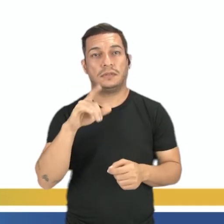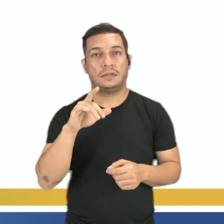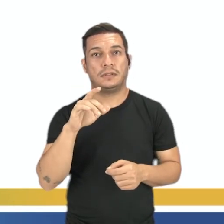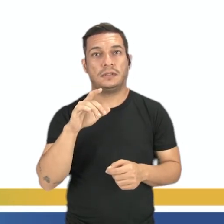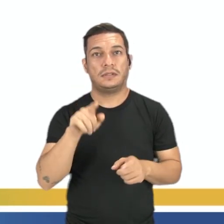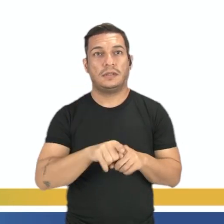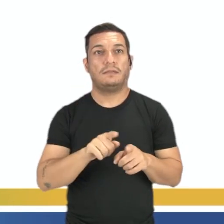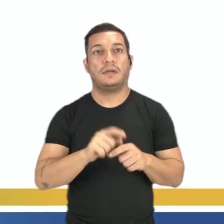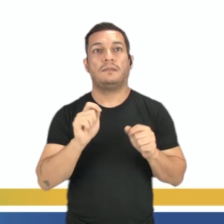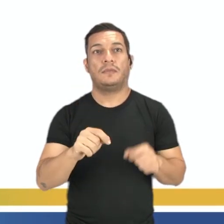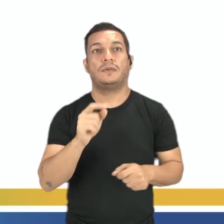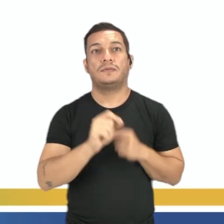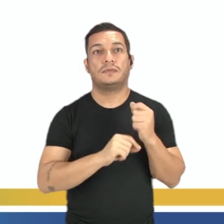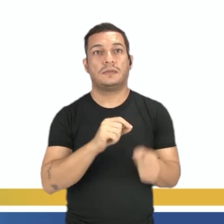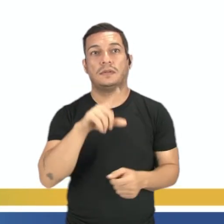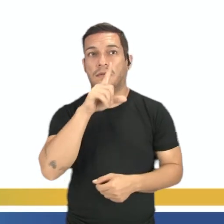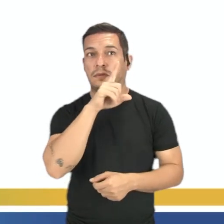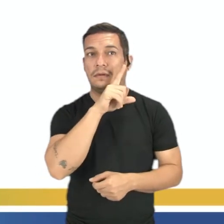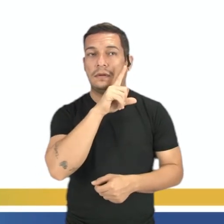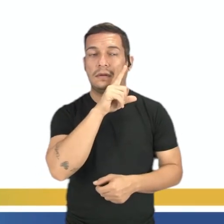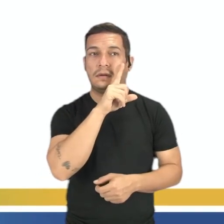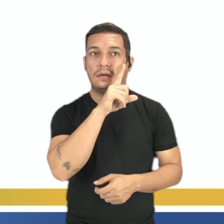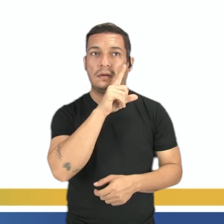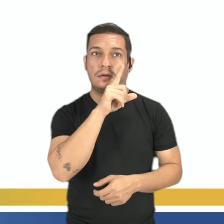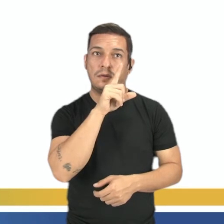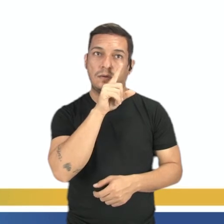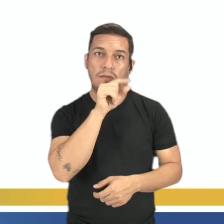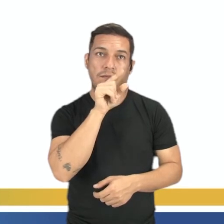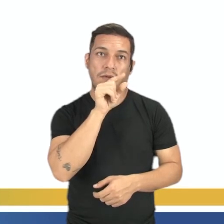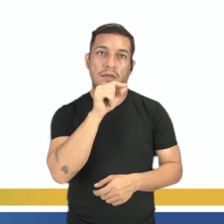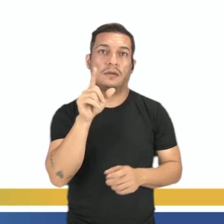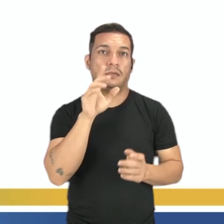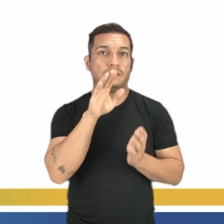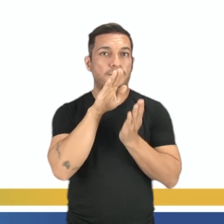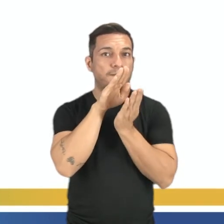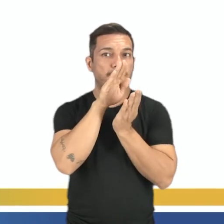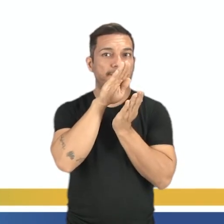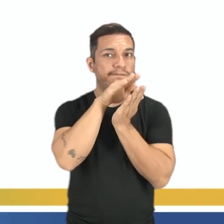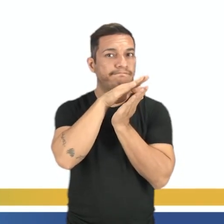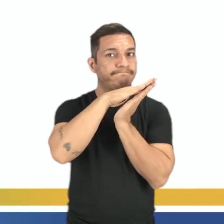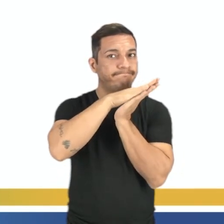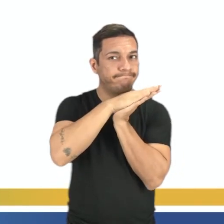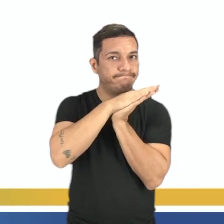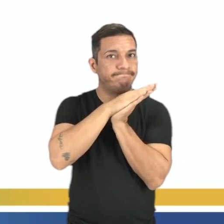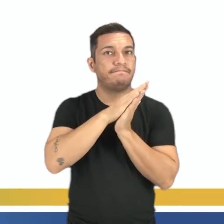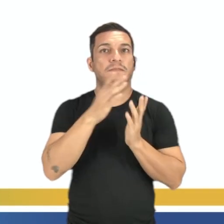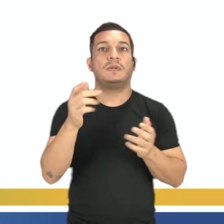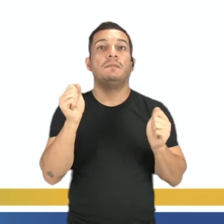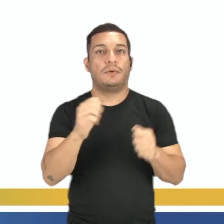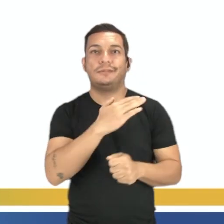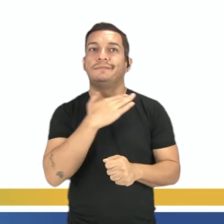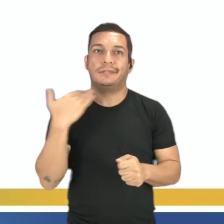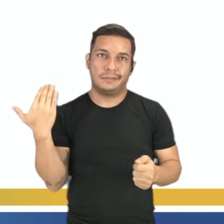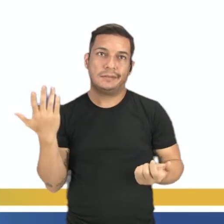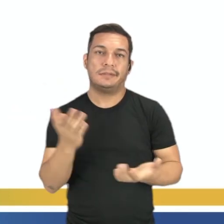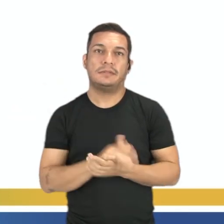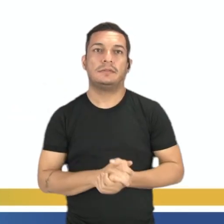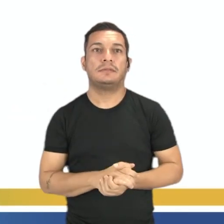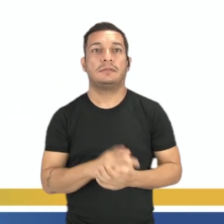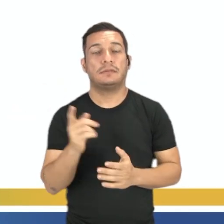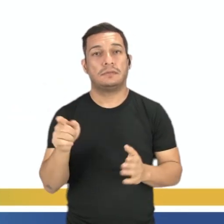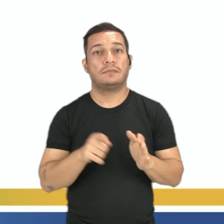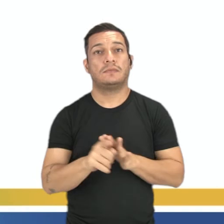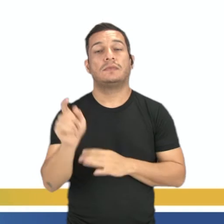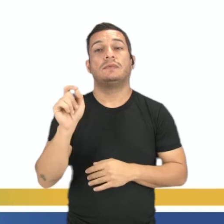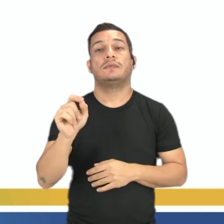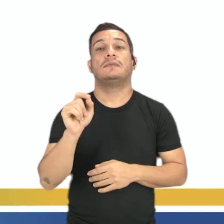cristalizar, também pode manter o bico da ave fechado, impedindo a de se alimentar. Isso pode matá-la. Essa questão,